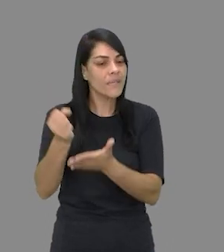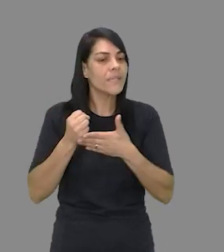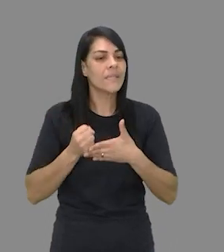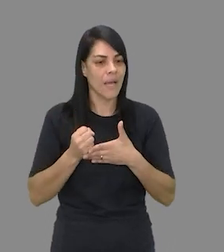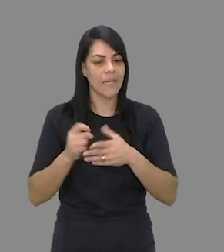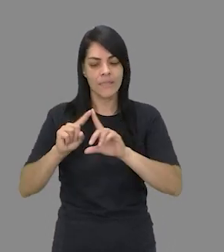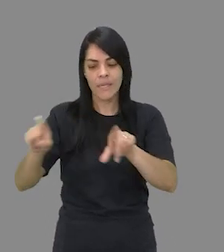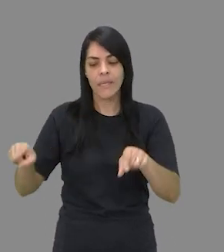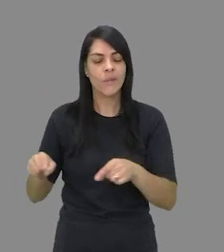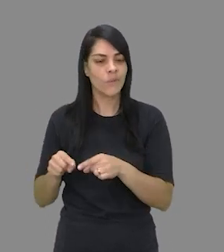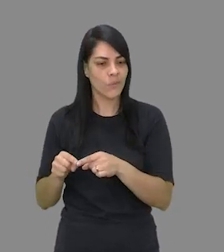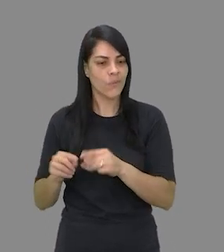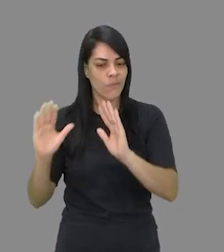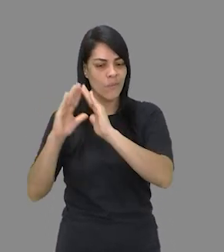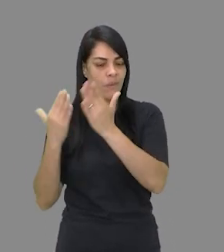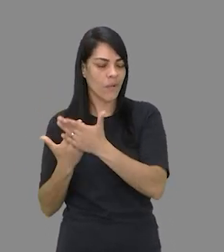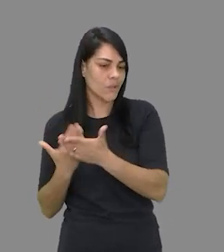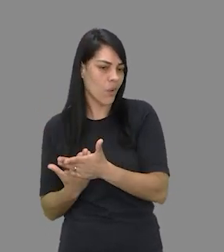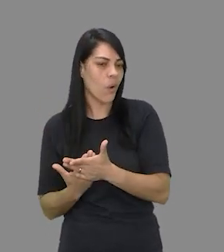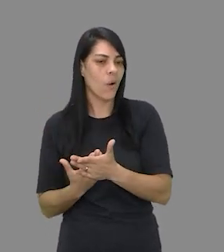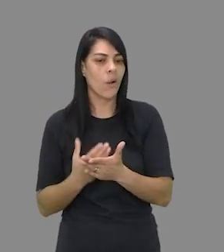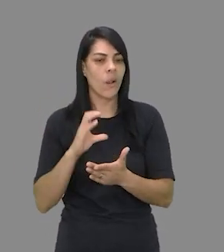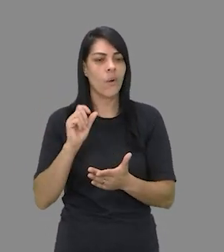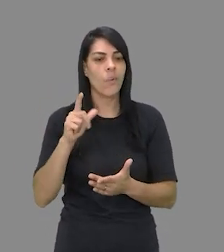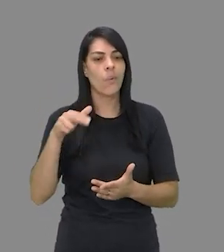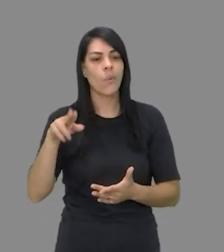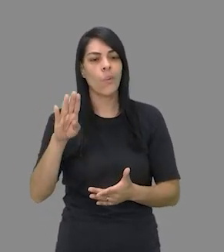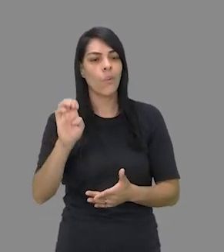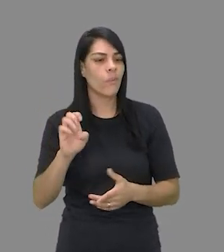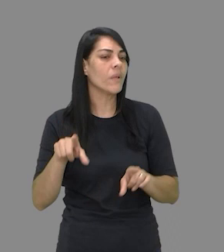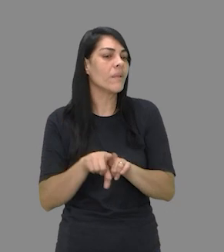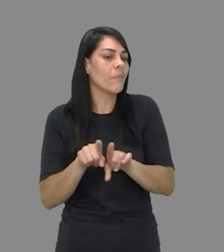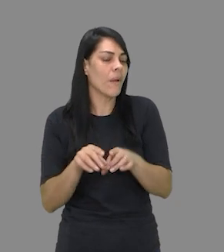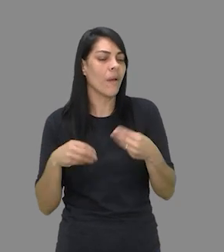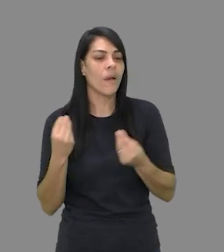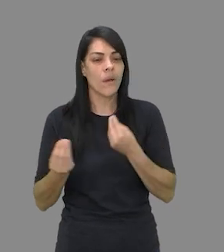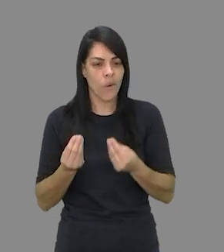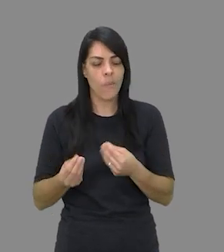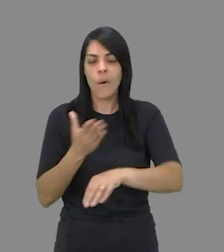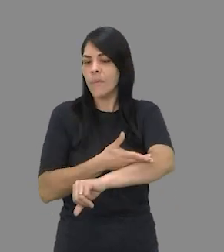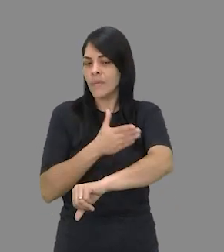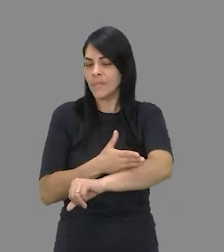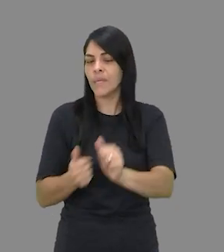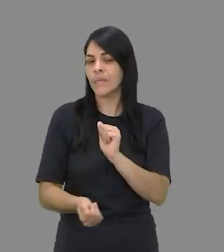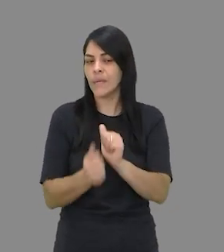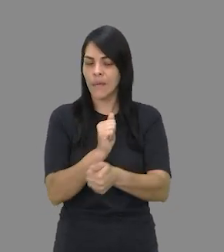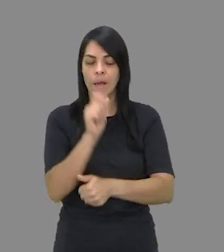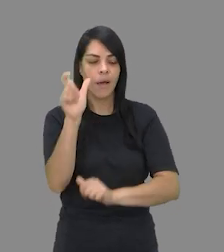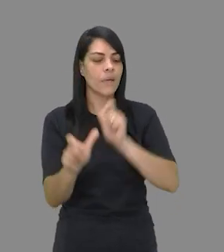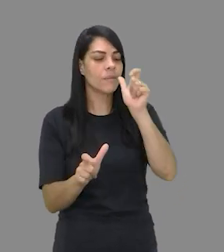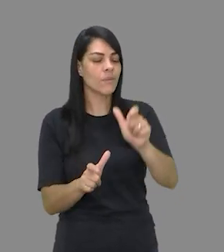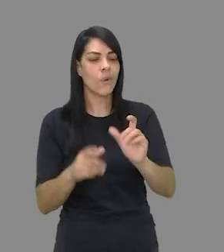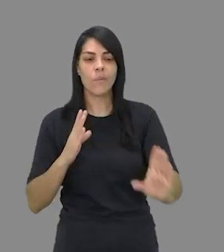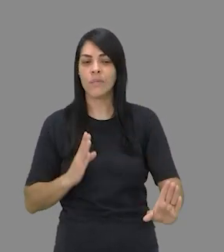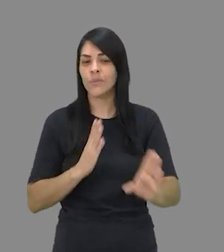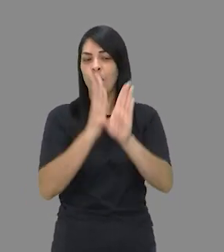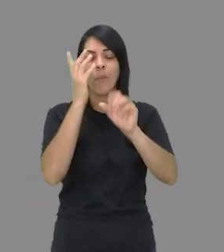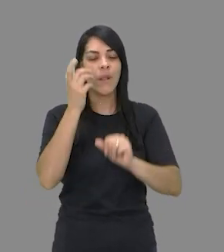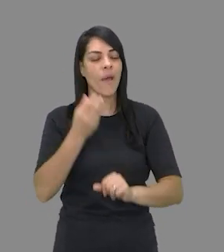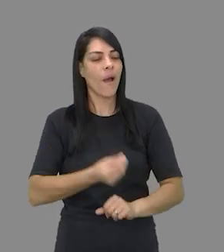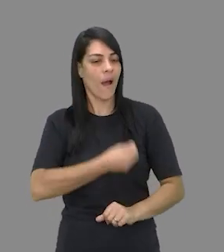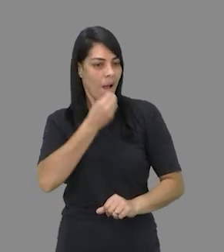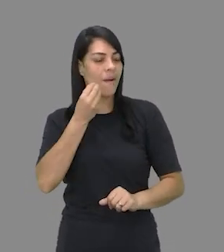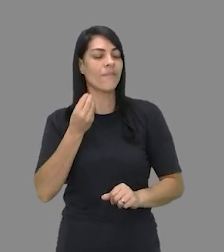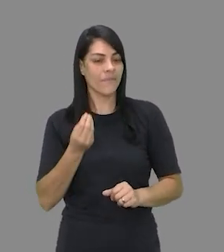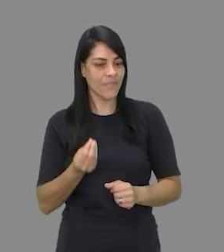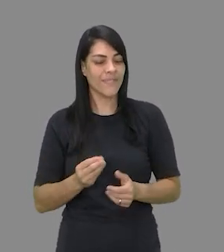entre outros lugares? Praticar esporte é uma forma de essas pessoas redescobrirem a vida de uma forma